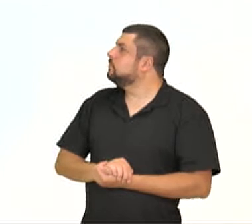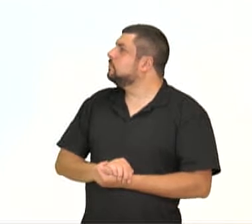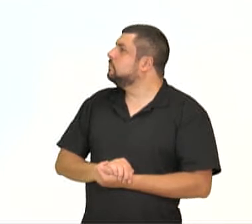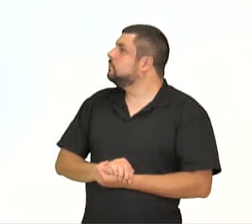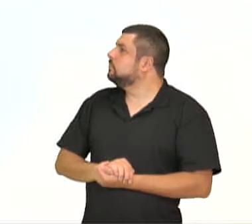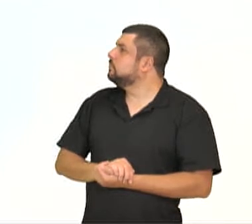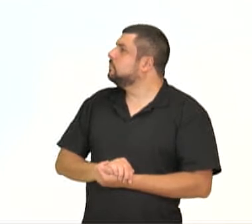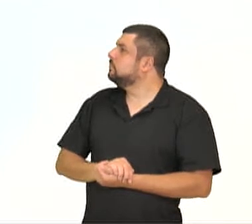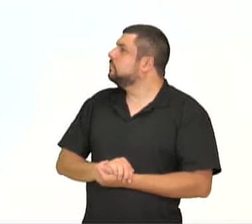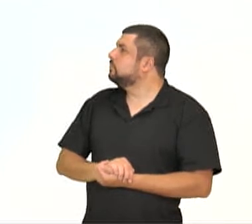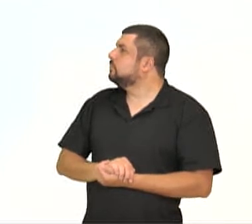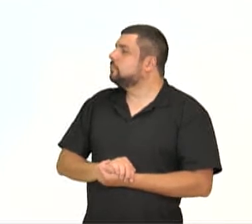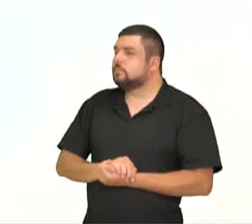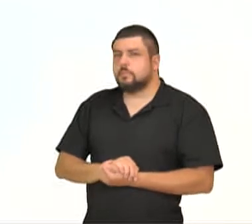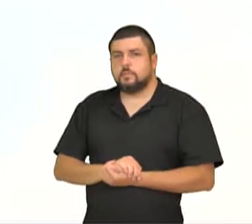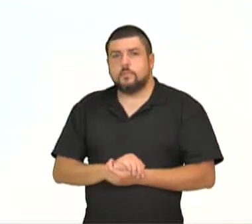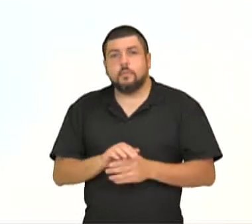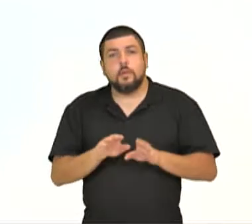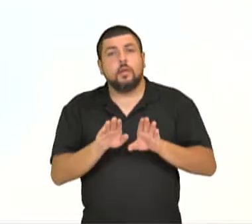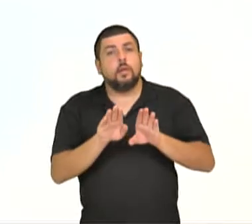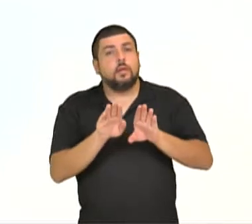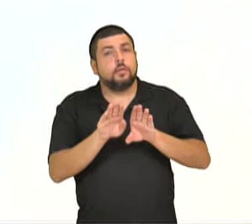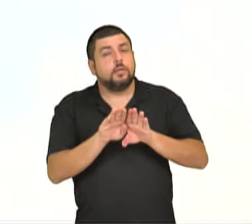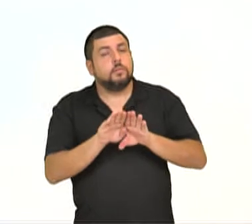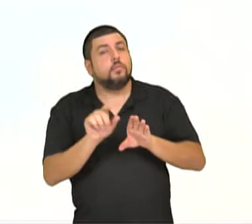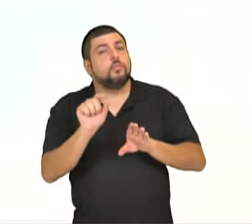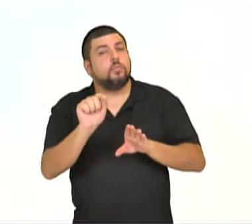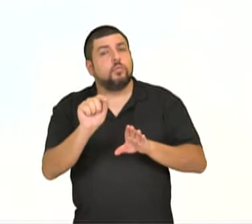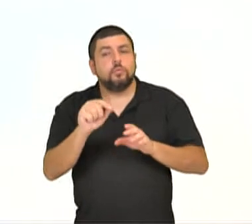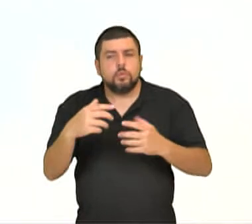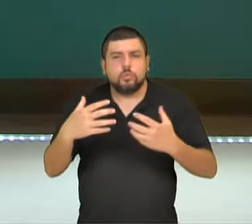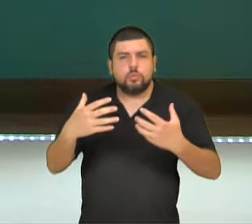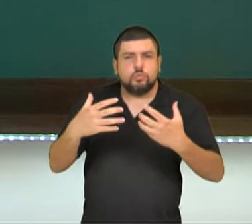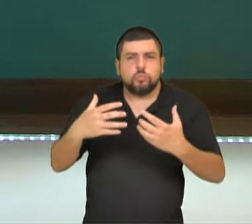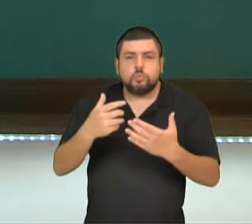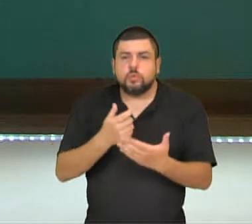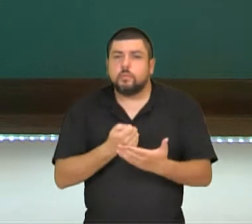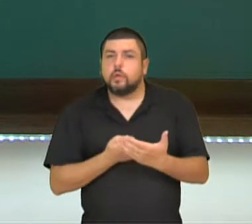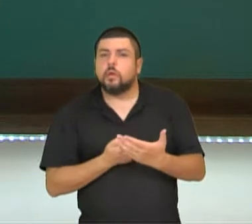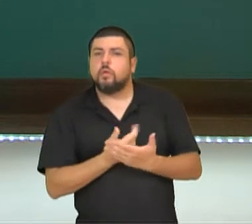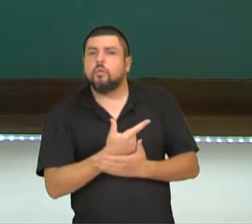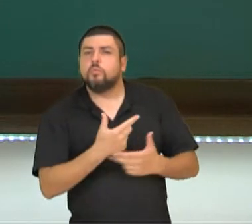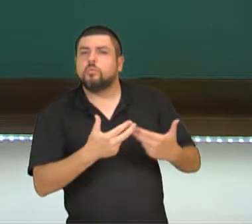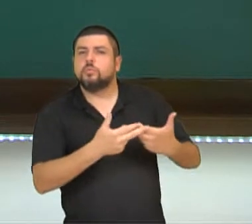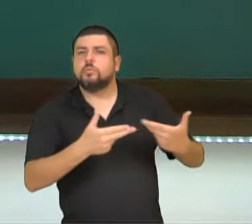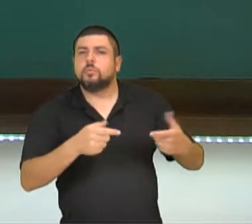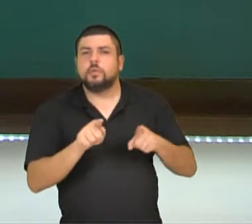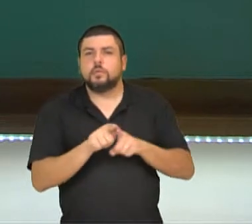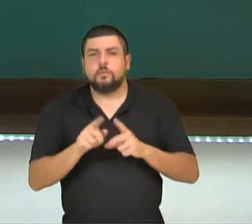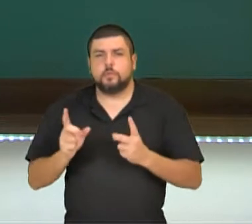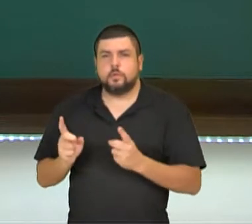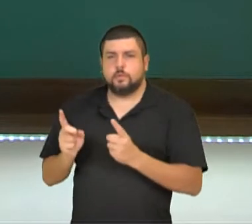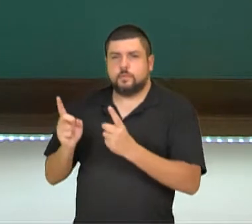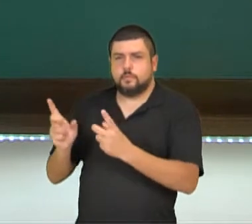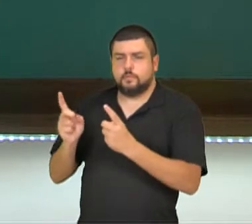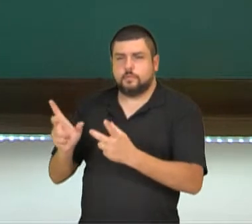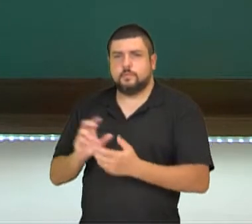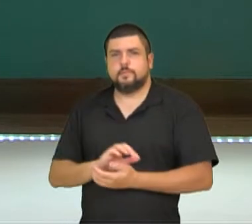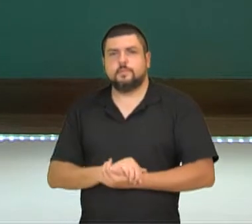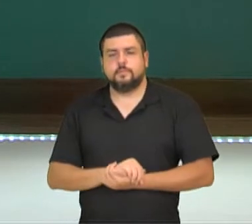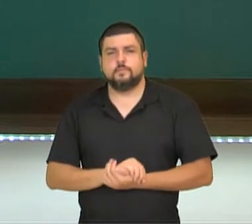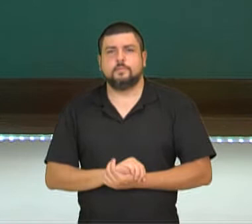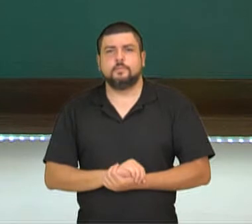meios de estratégia. Também para nos incitar a comprar algo, né? Para vender também. Existe a